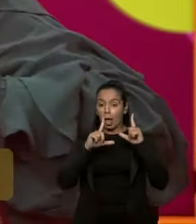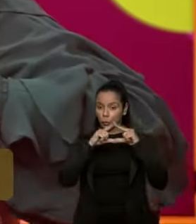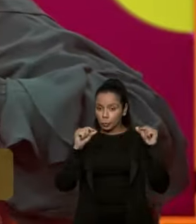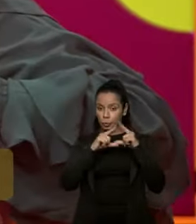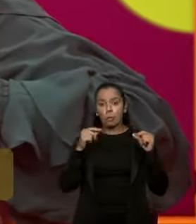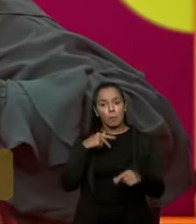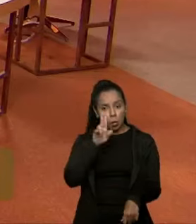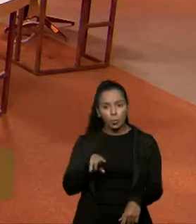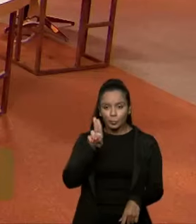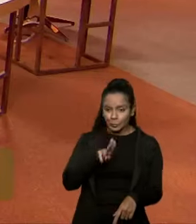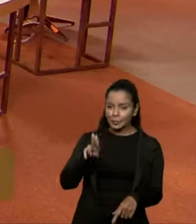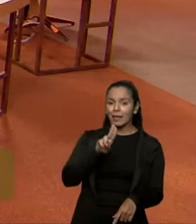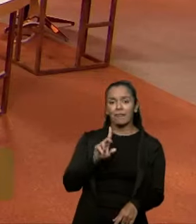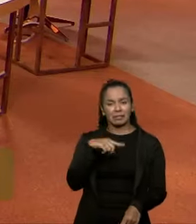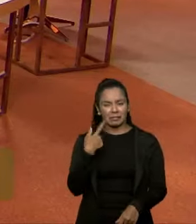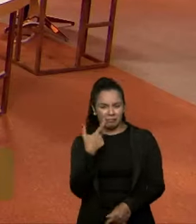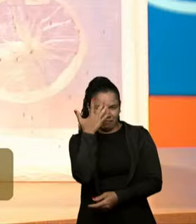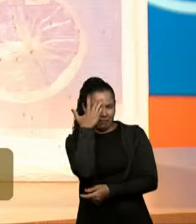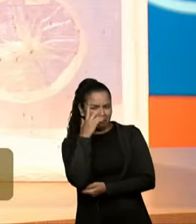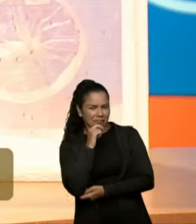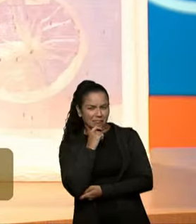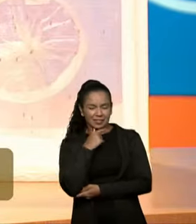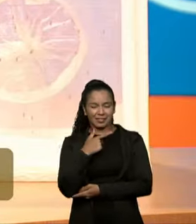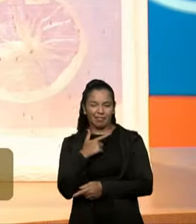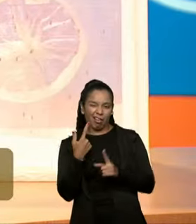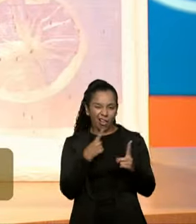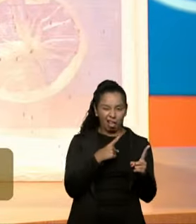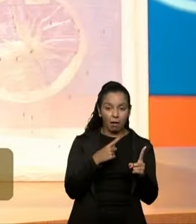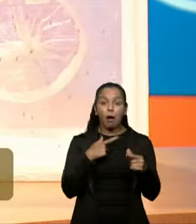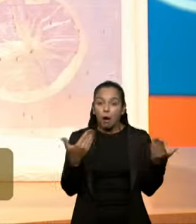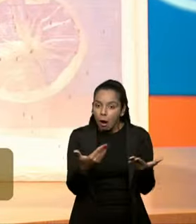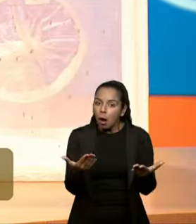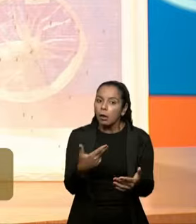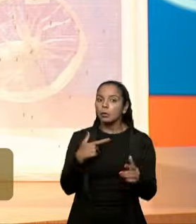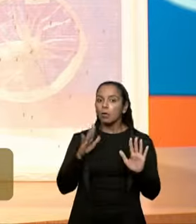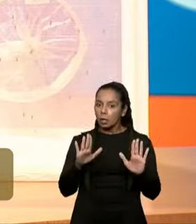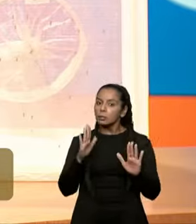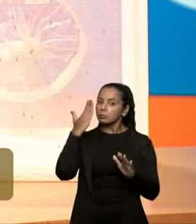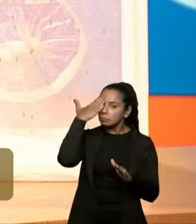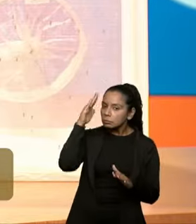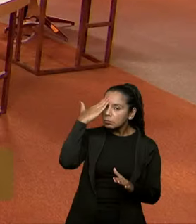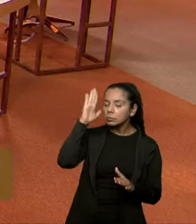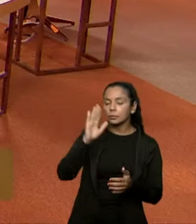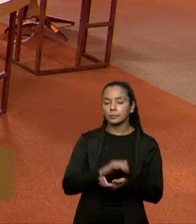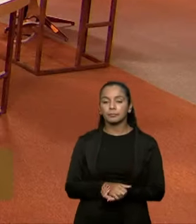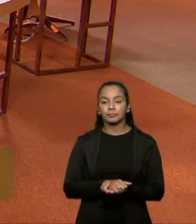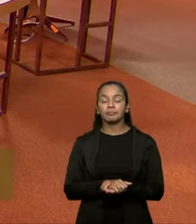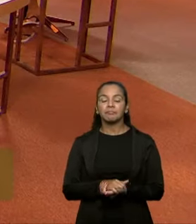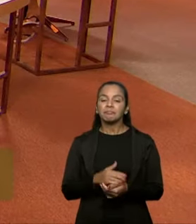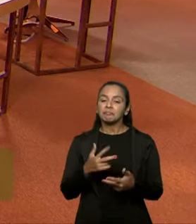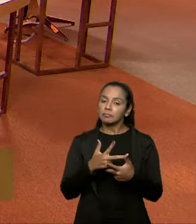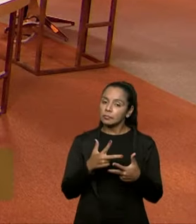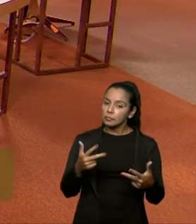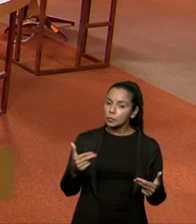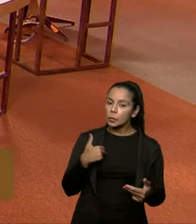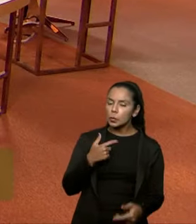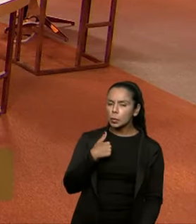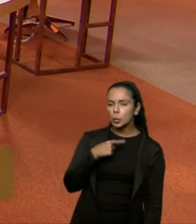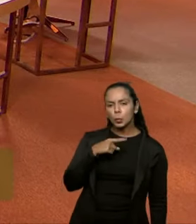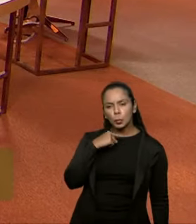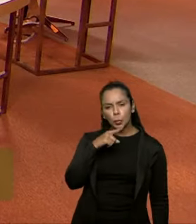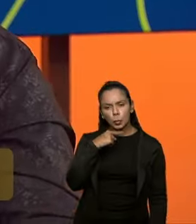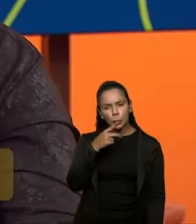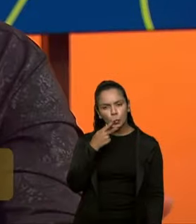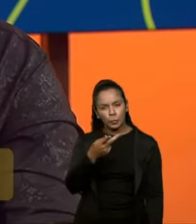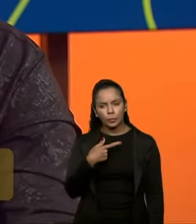usava muito. E a gente até achava meio, né, meio que debochava, e agora eu acho que a gente entendeu, né? Uma coisa que eu fiquei em dúvida agora, que você